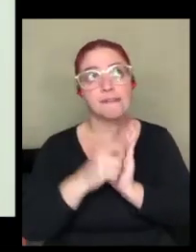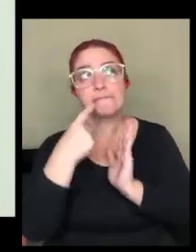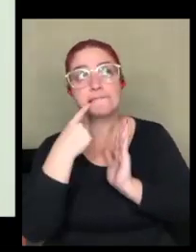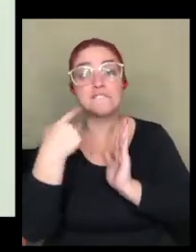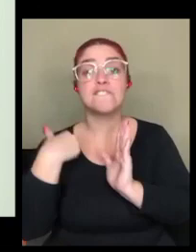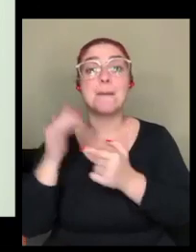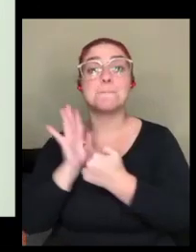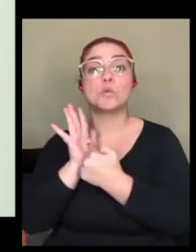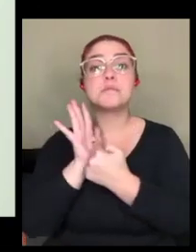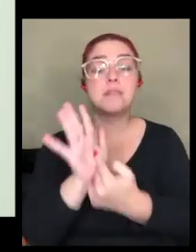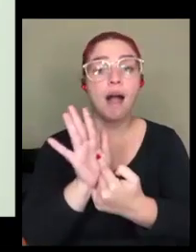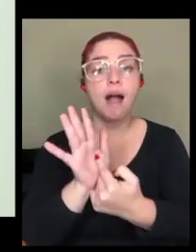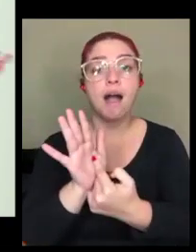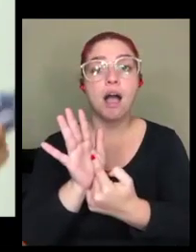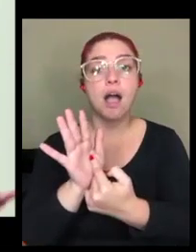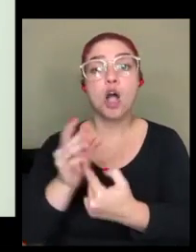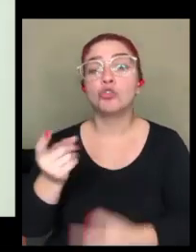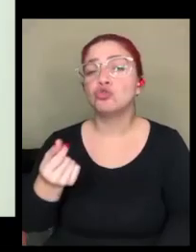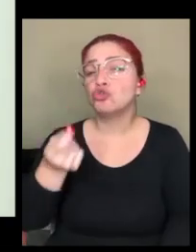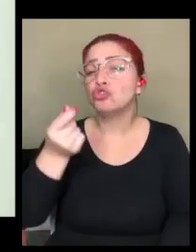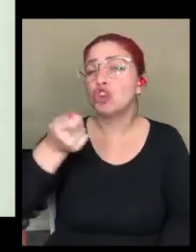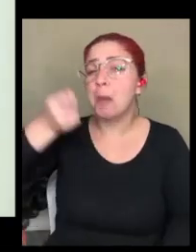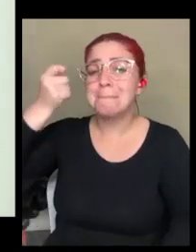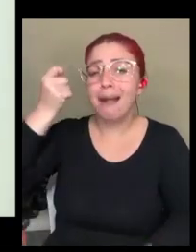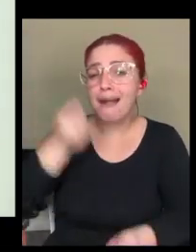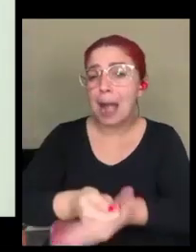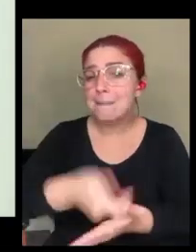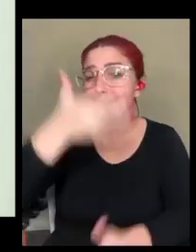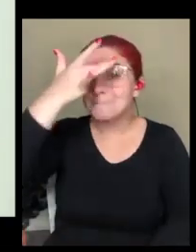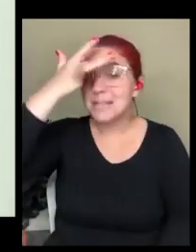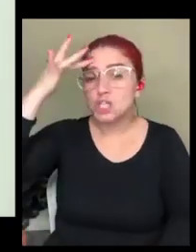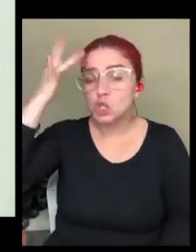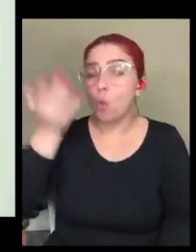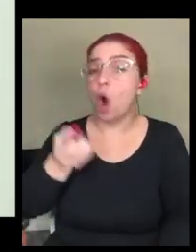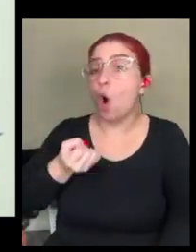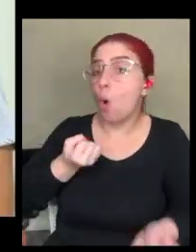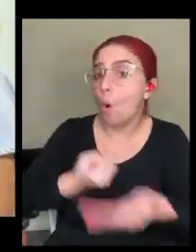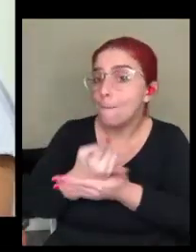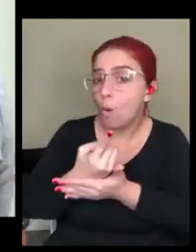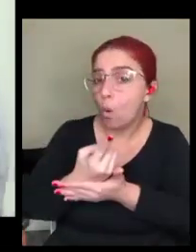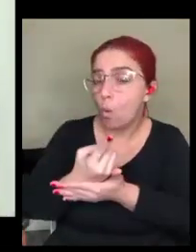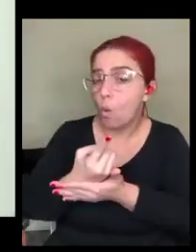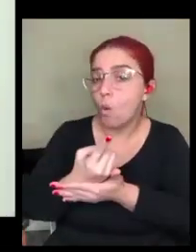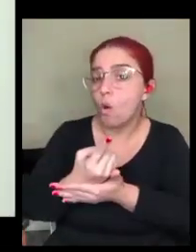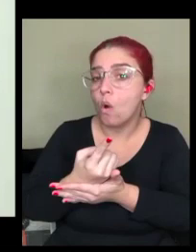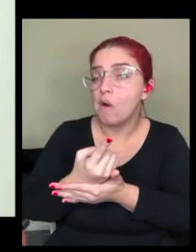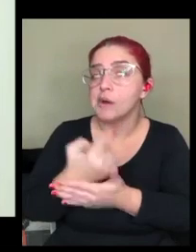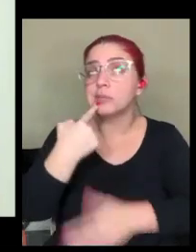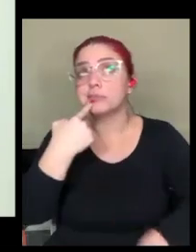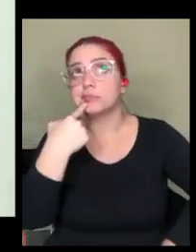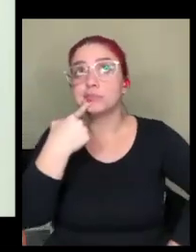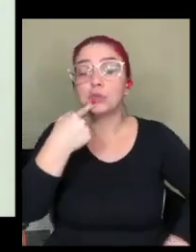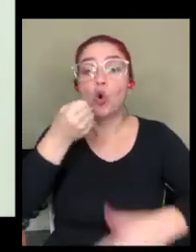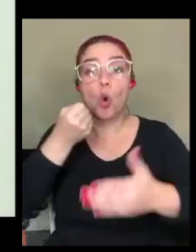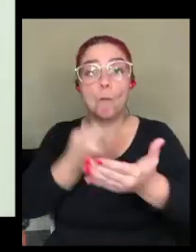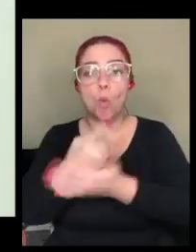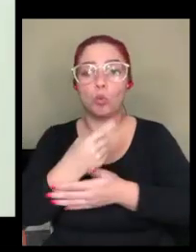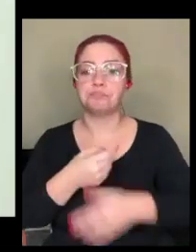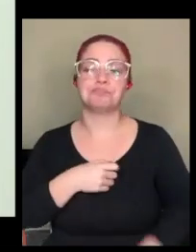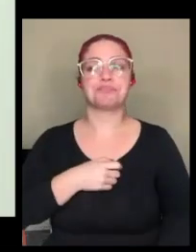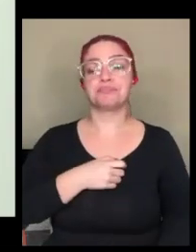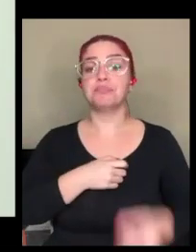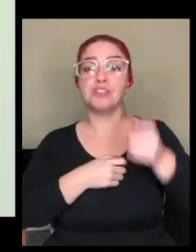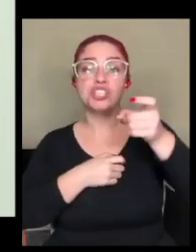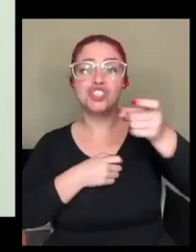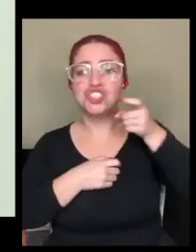escrever que vai indicar o valor gasto, né? Por uma pessoa que comprou, ela